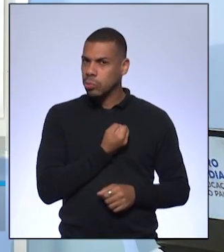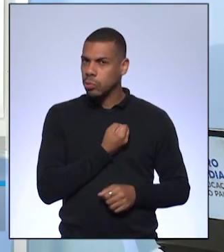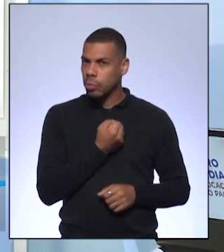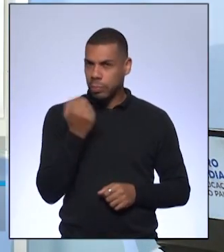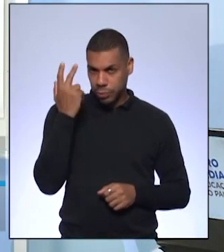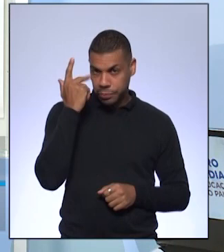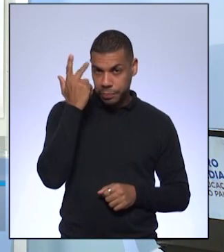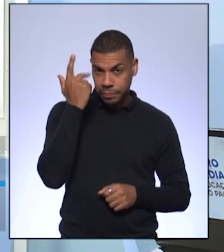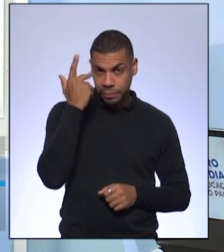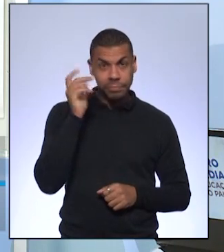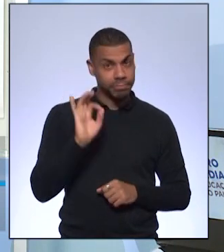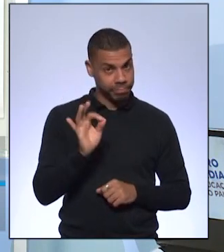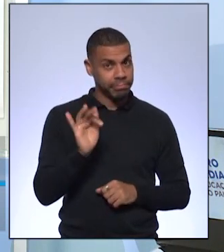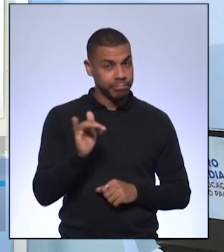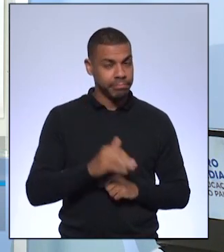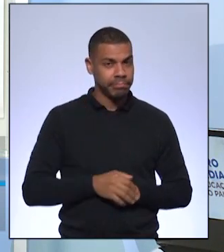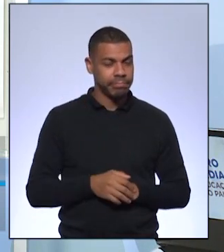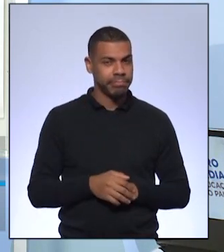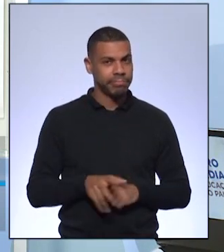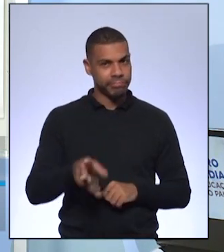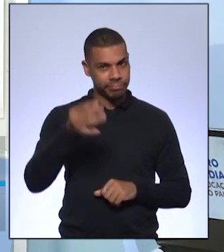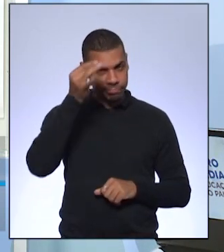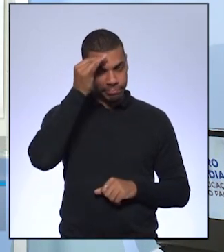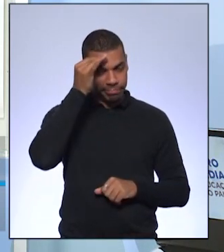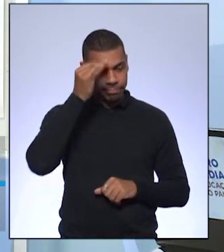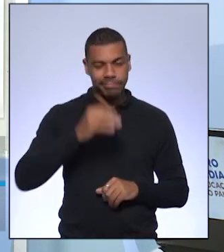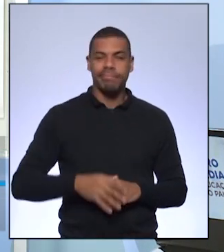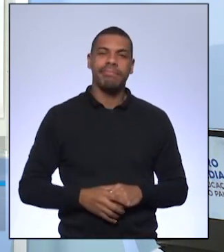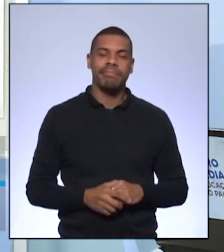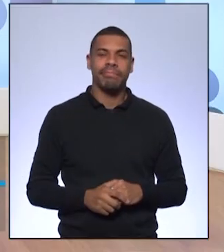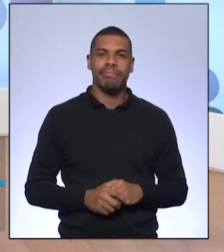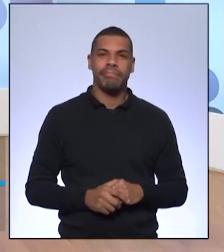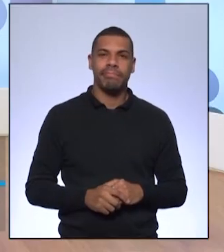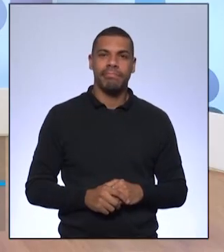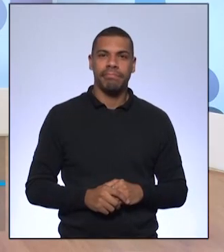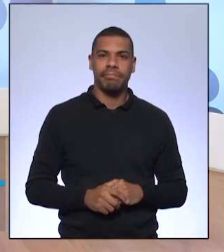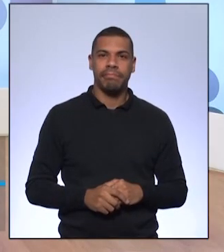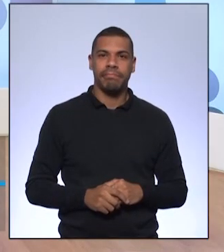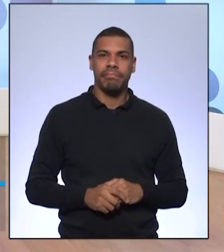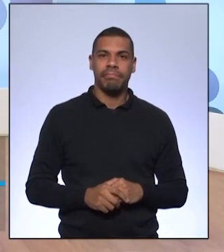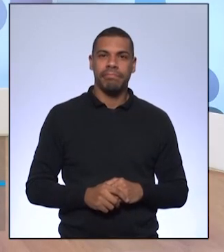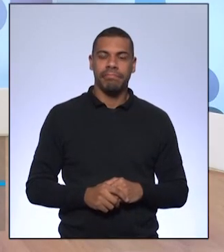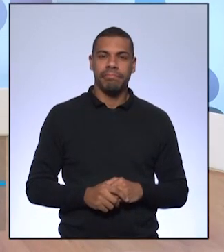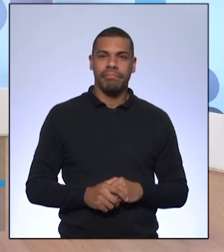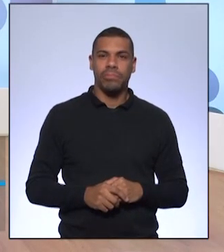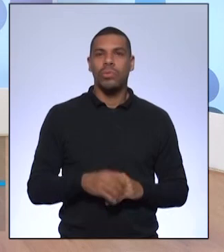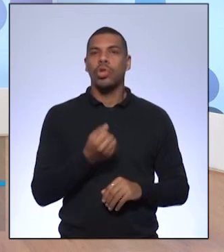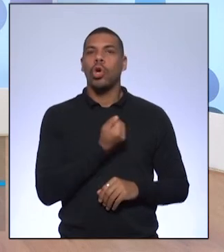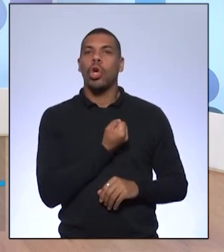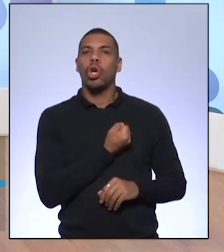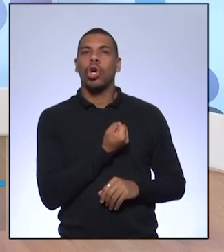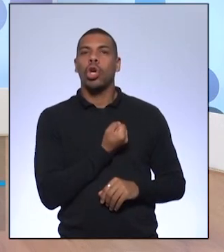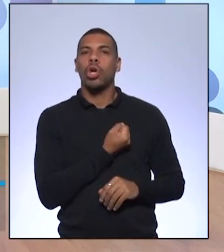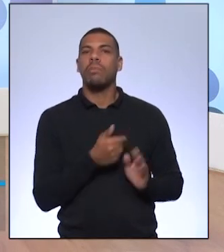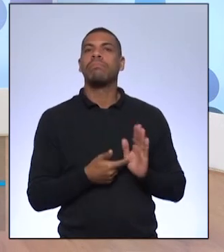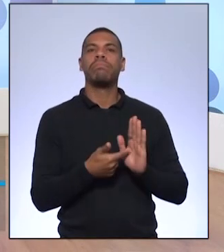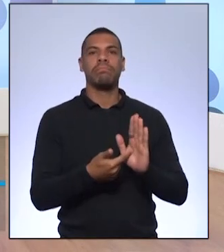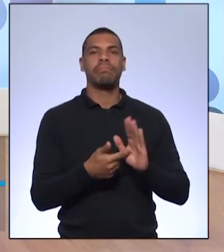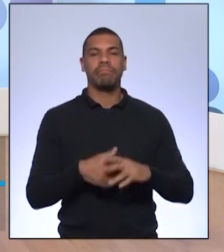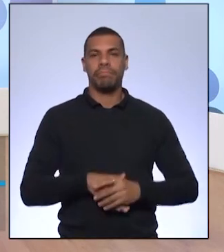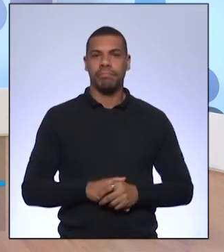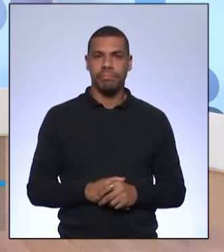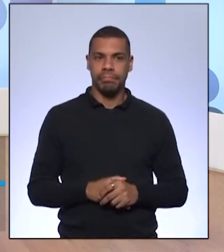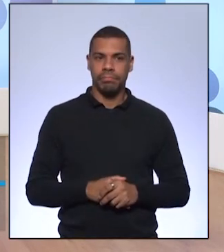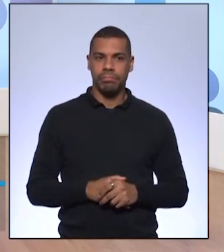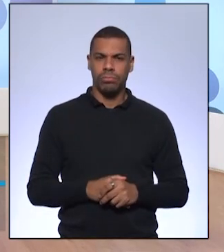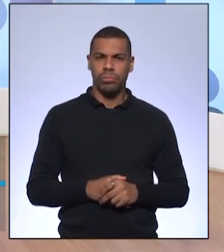Isso mesmo, isso É, mesmo. então, Lembrando aí, né, nessa situação, é né? verdade, né? A solução vai estar com um valor negativo aí para essa situação não serve.